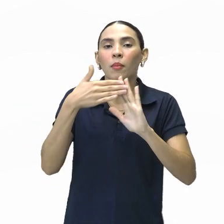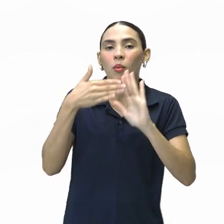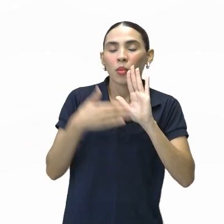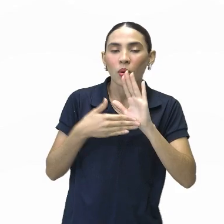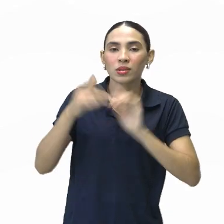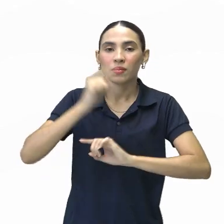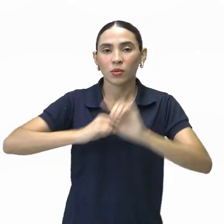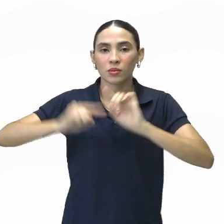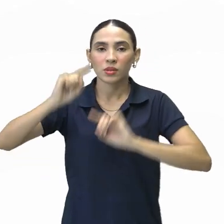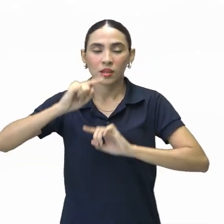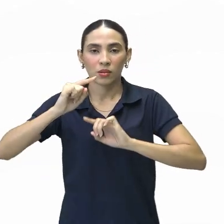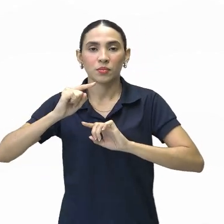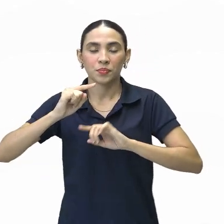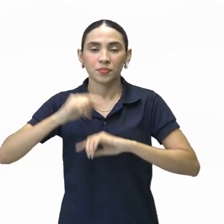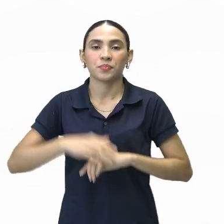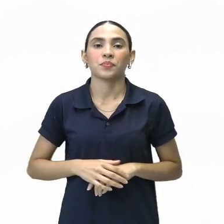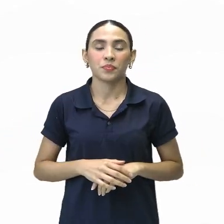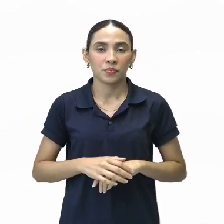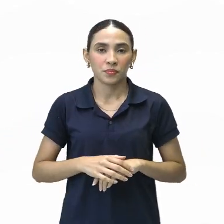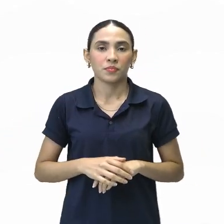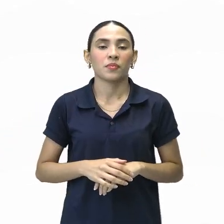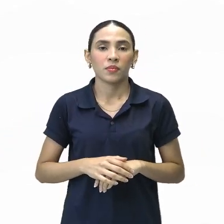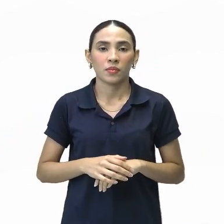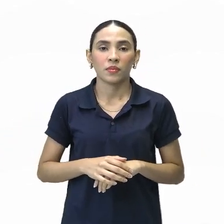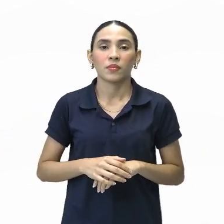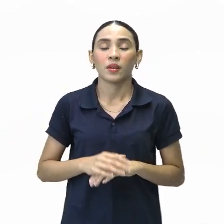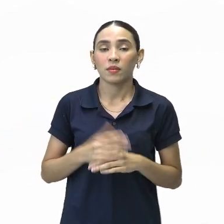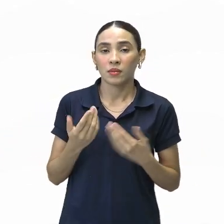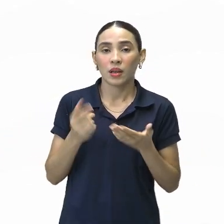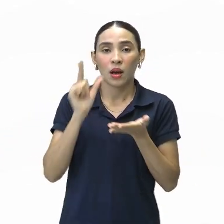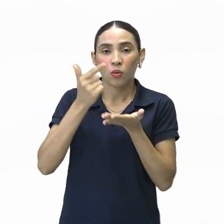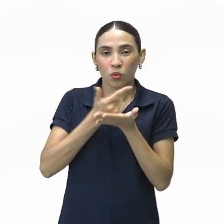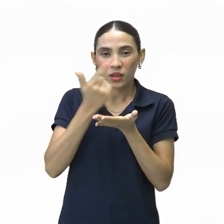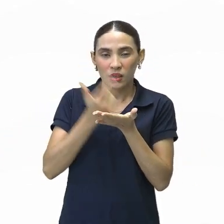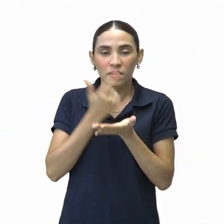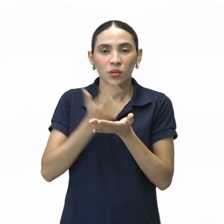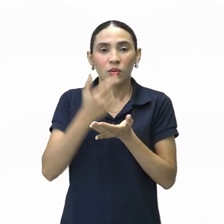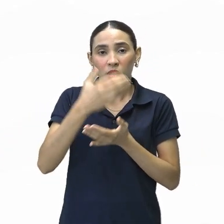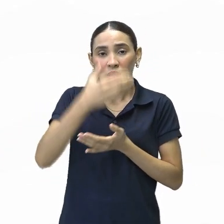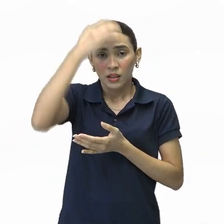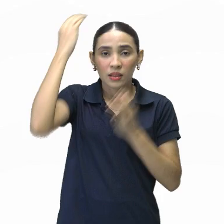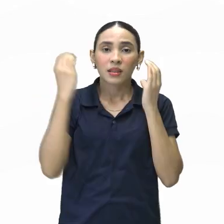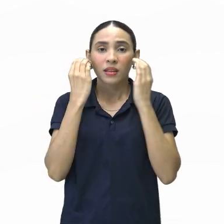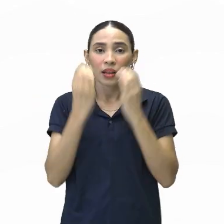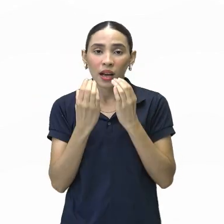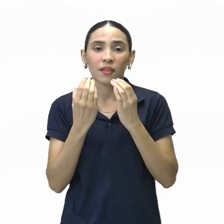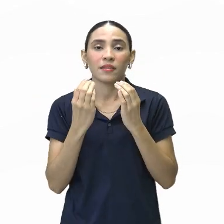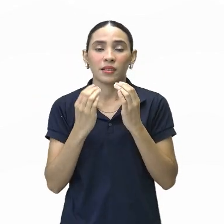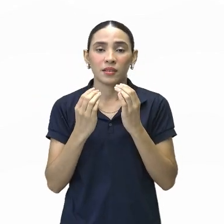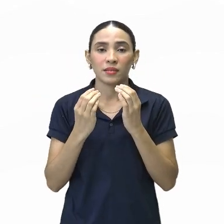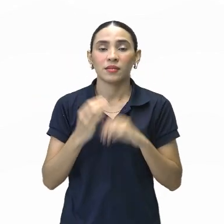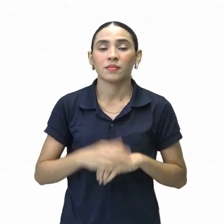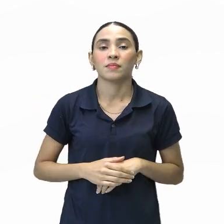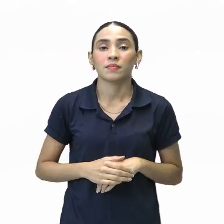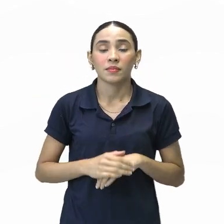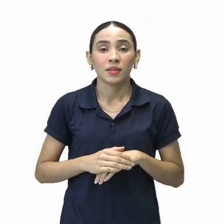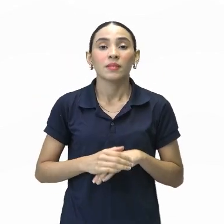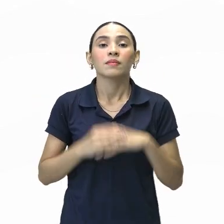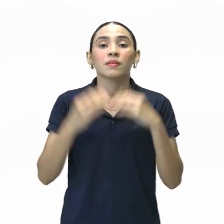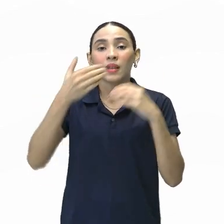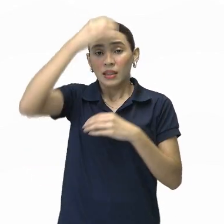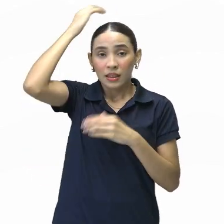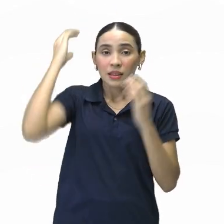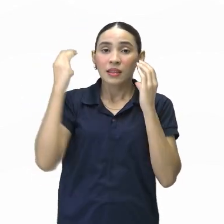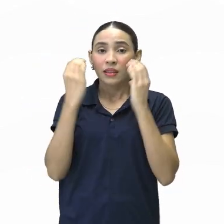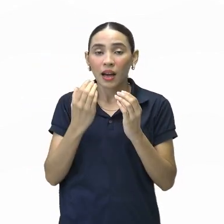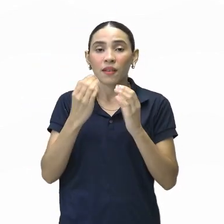da evolução, né, feita através da obra de Darwin. Eles não são contemporâneos, tá? Darwin veio antes, e